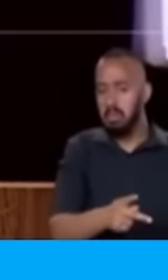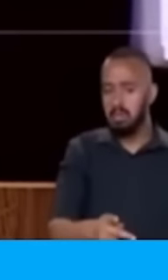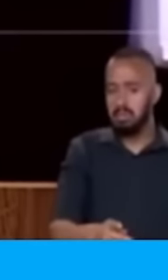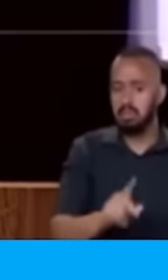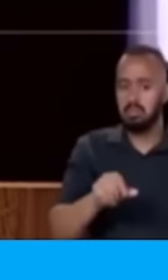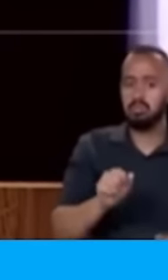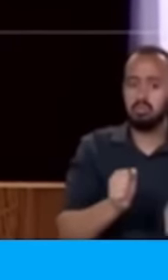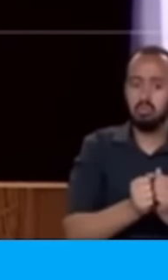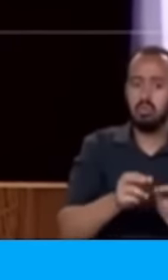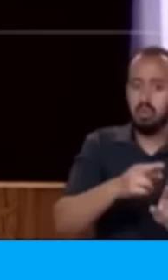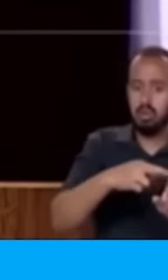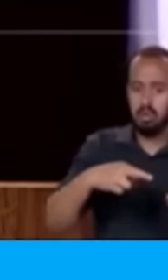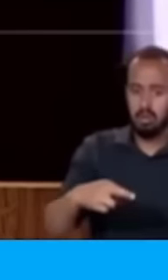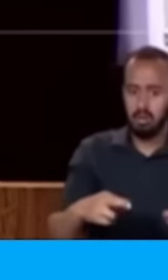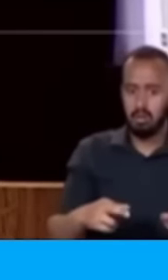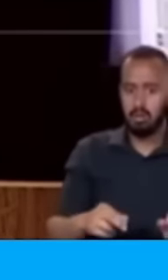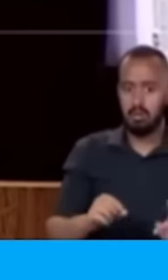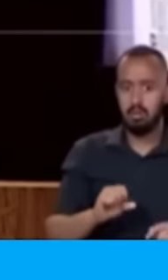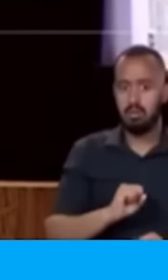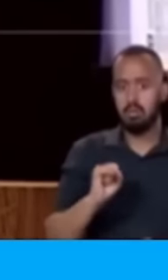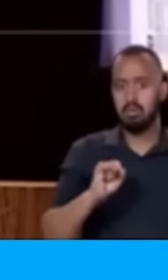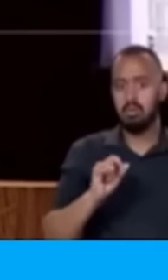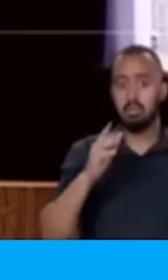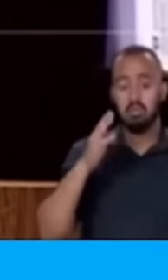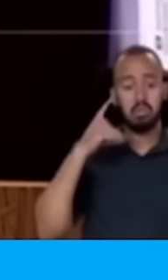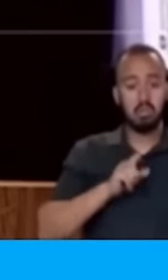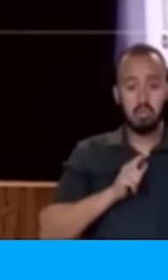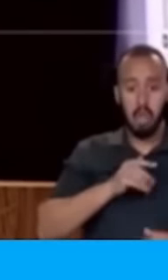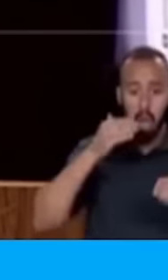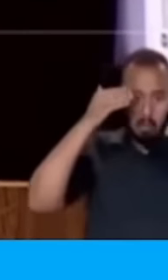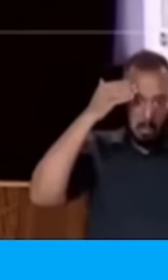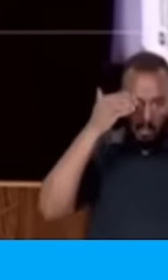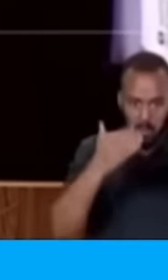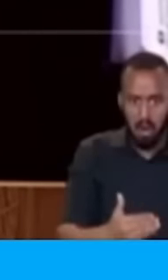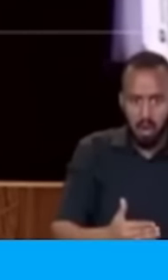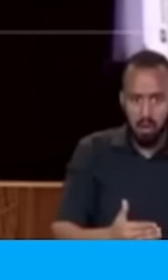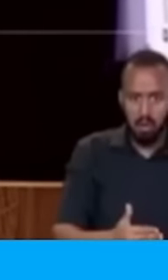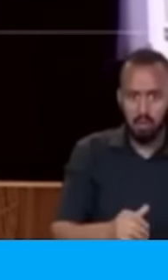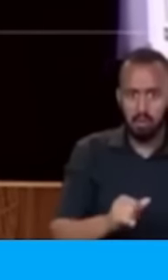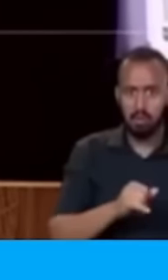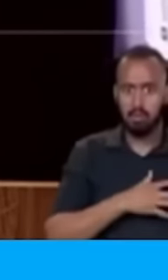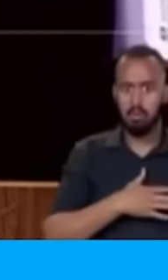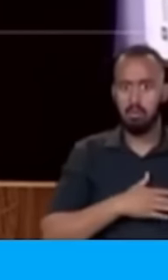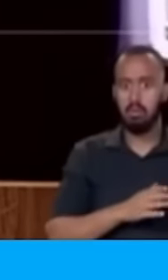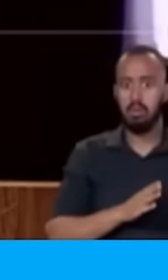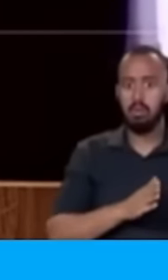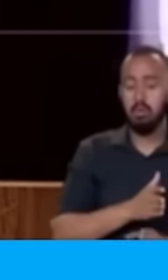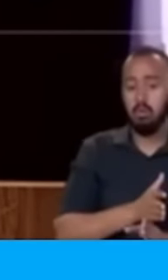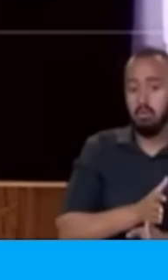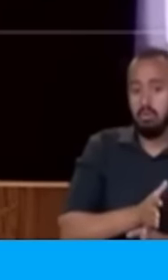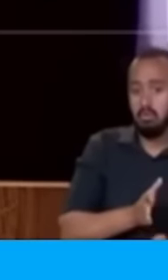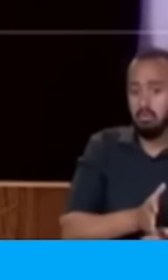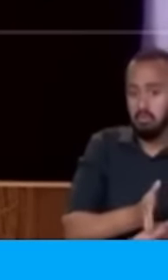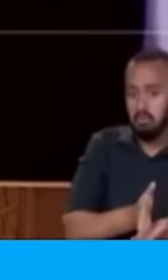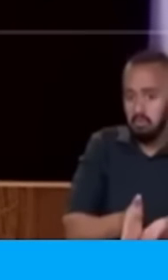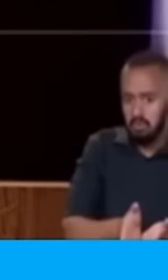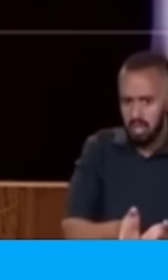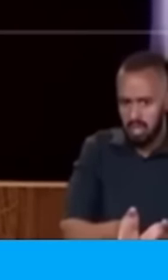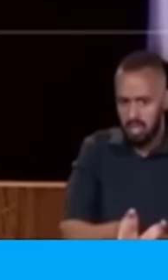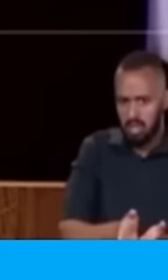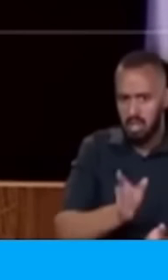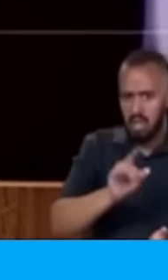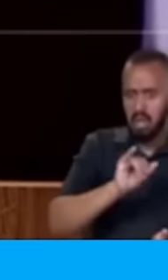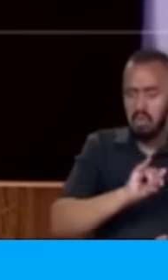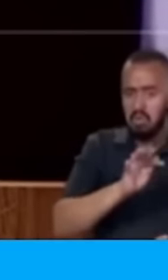corregedor, isto se comprovar como desbordando para uma censura, deve ser imediatamente reformulada essa decisão